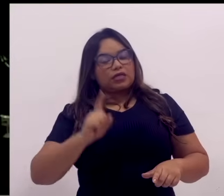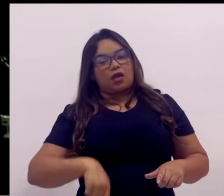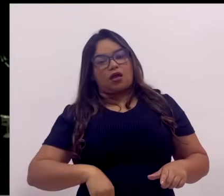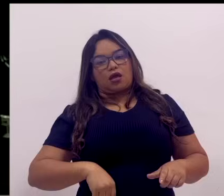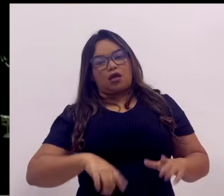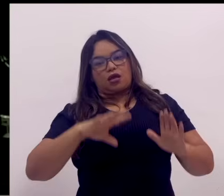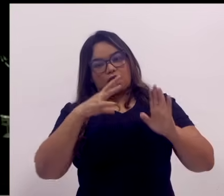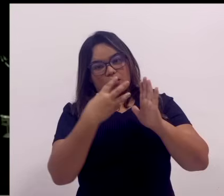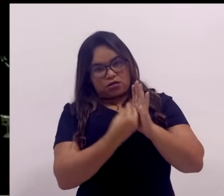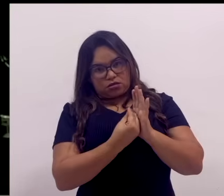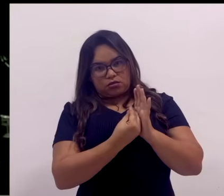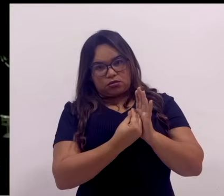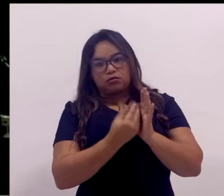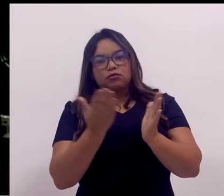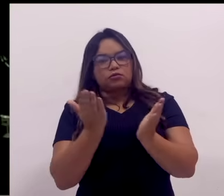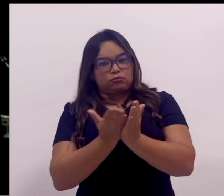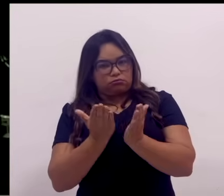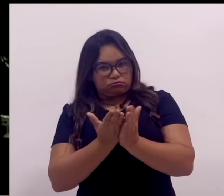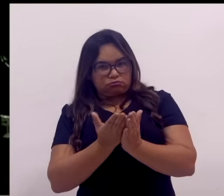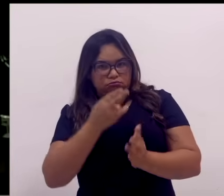tempos bizantinos.